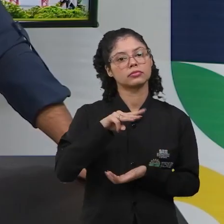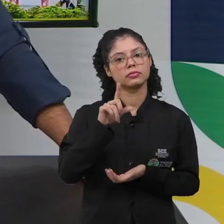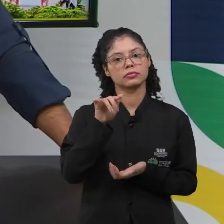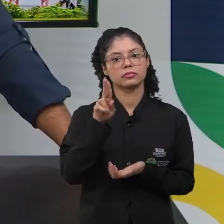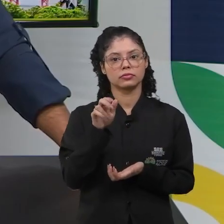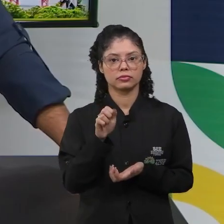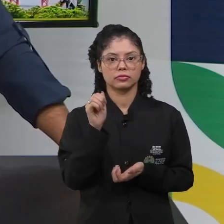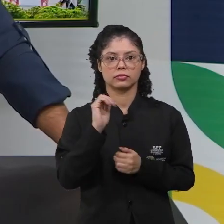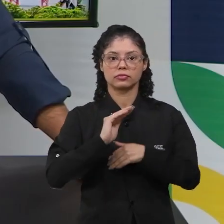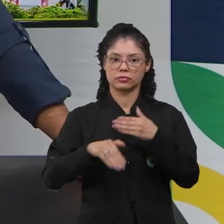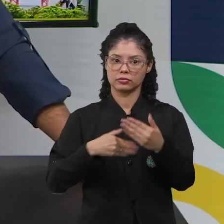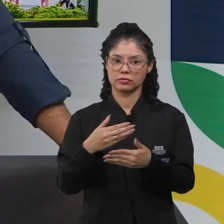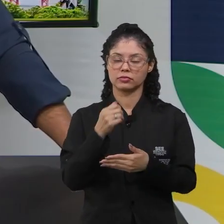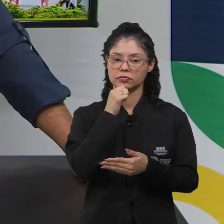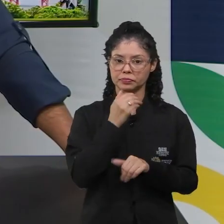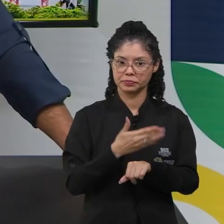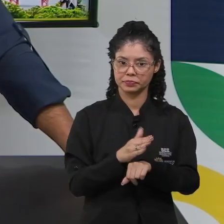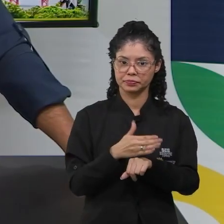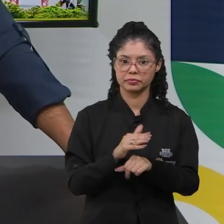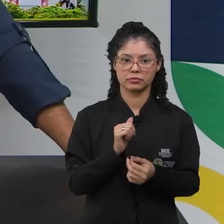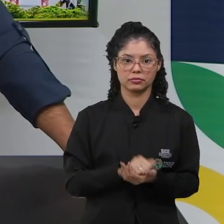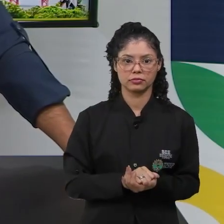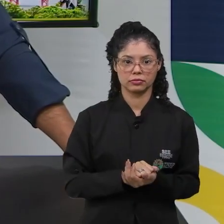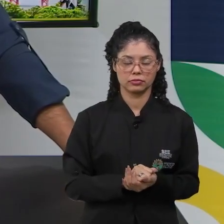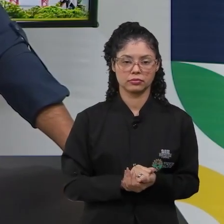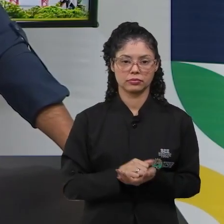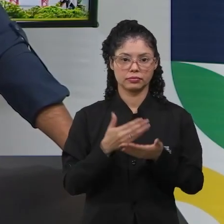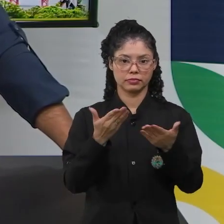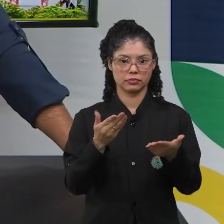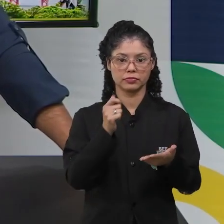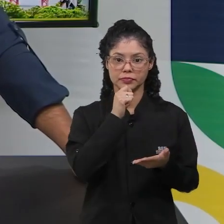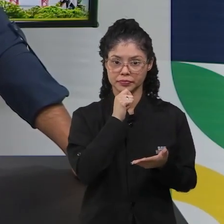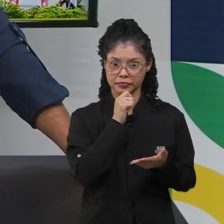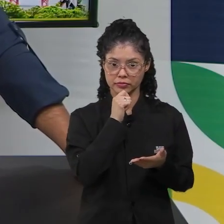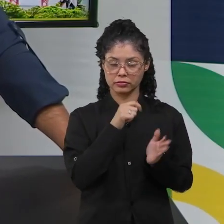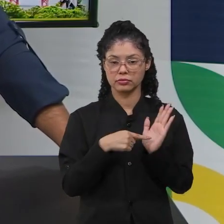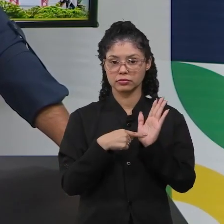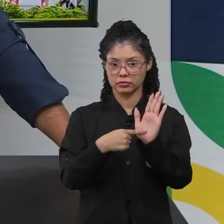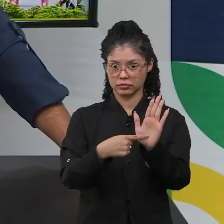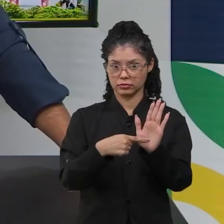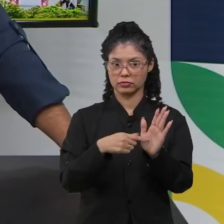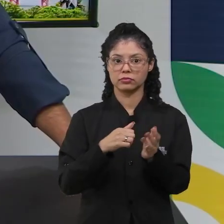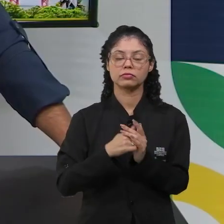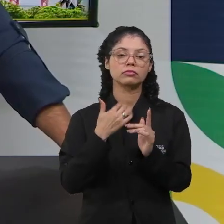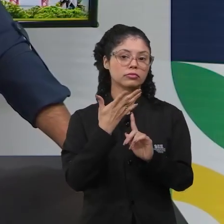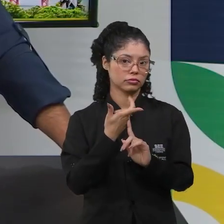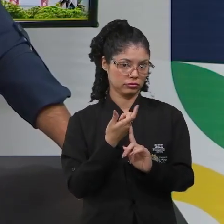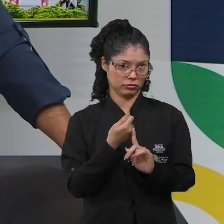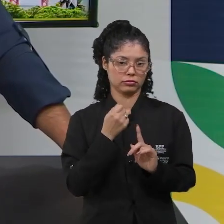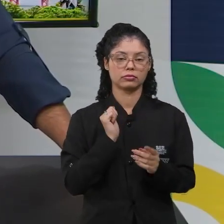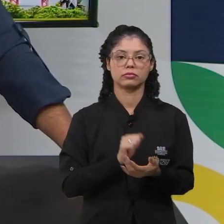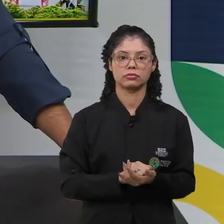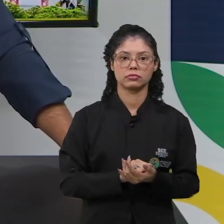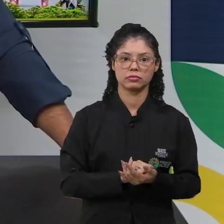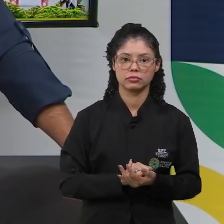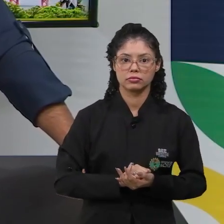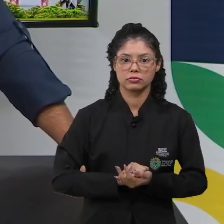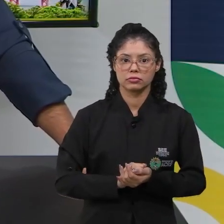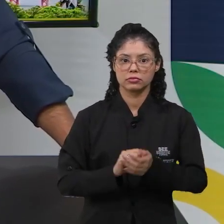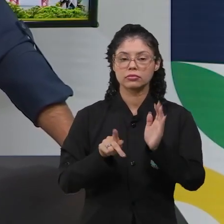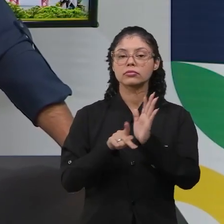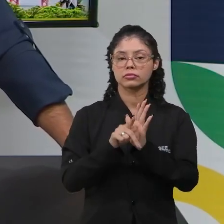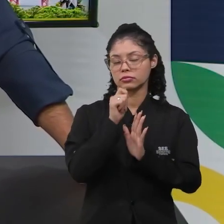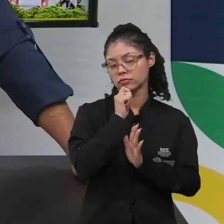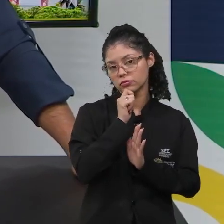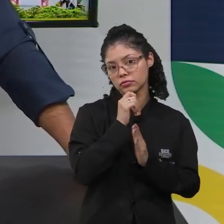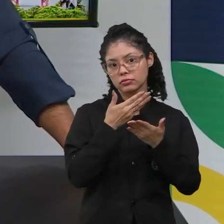está sendo desenvolvida ali, que está sendo praticada. É esse viés de mostrar arte, mostrar talento, mostrar,